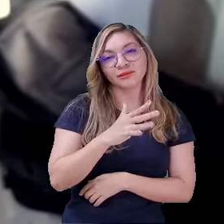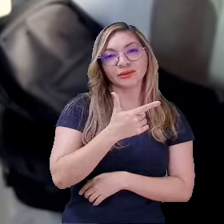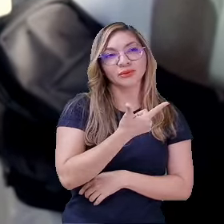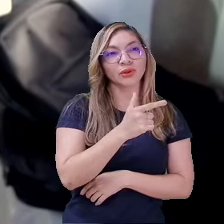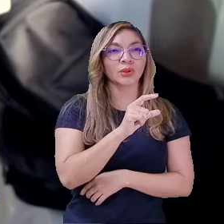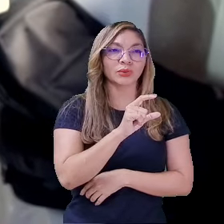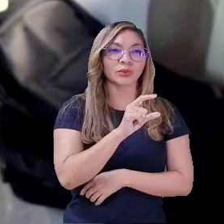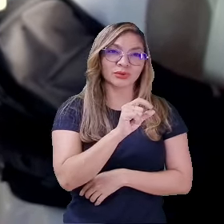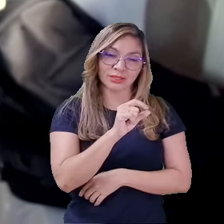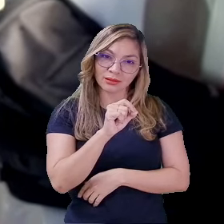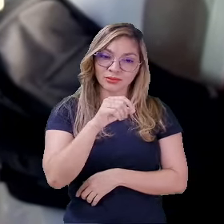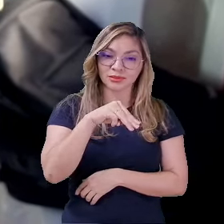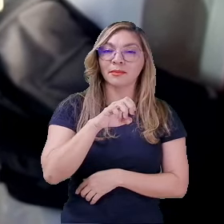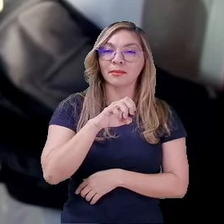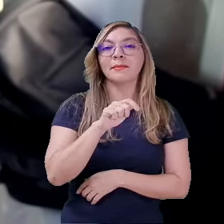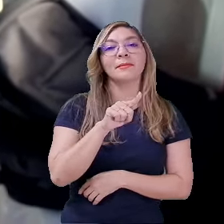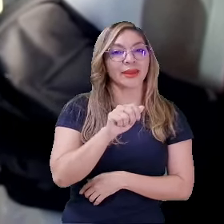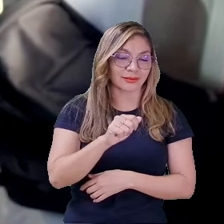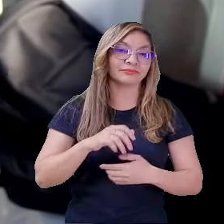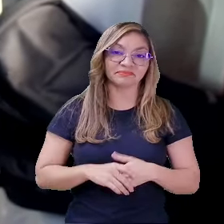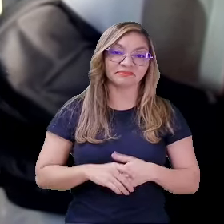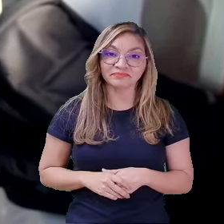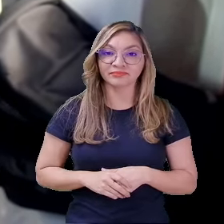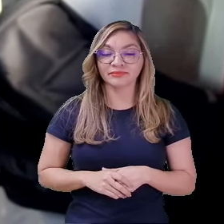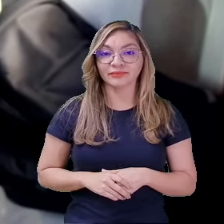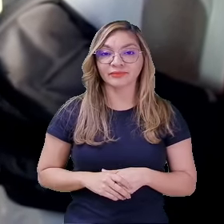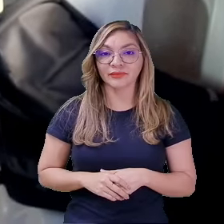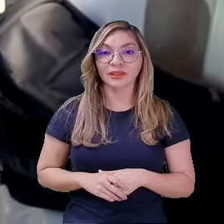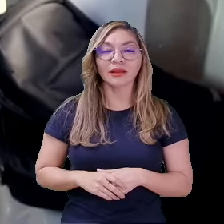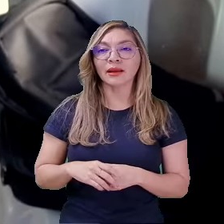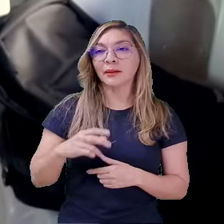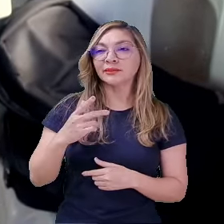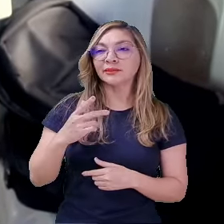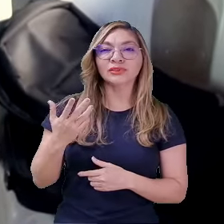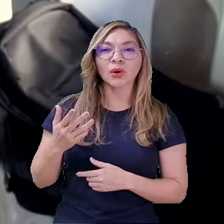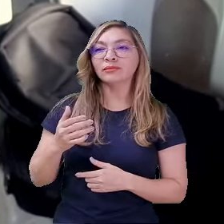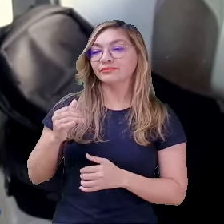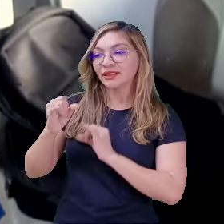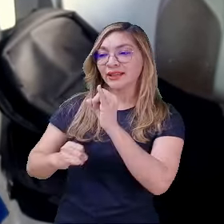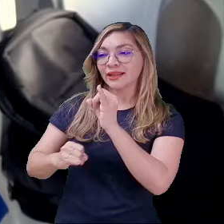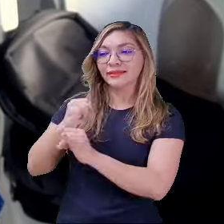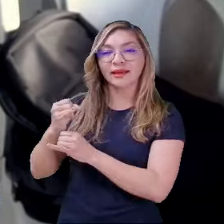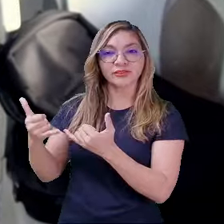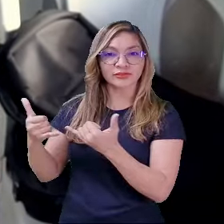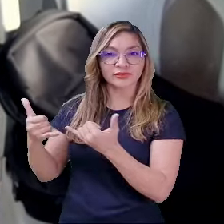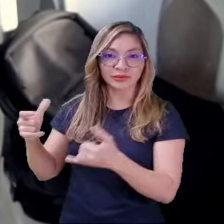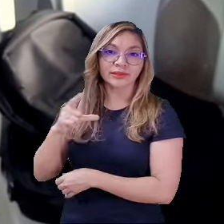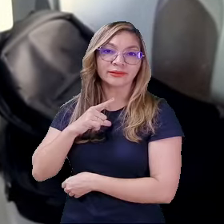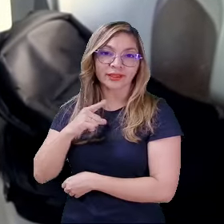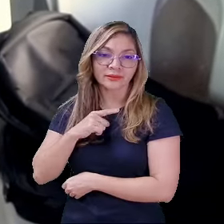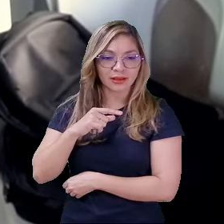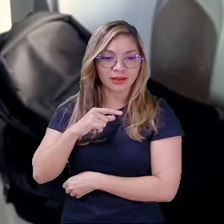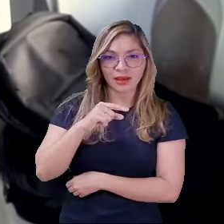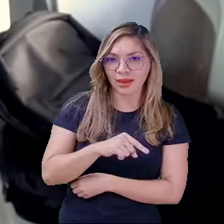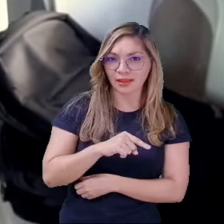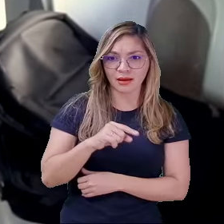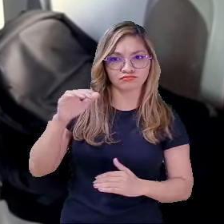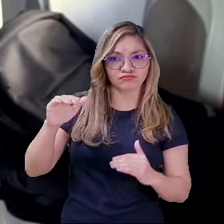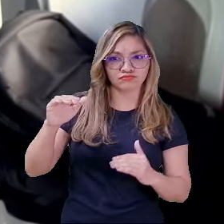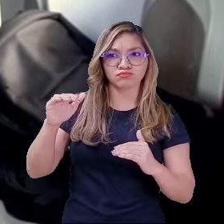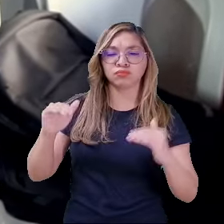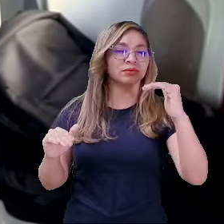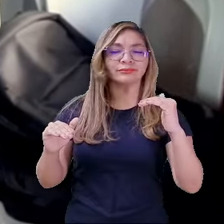né, coisa que praticamente só com internet de fibra. É lógico que não é uma internet que supera uma internet fibrada,